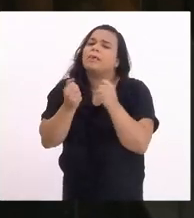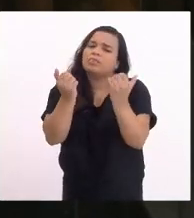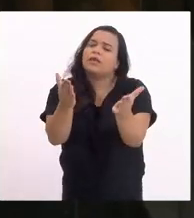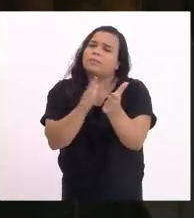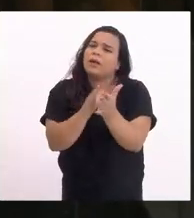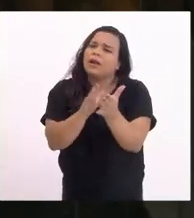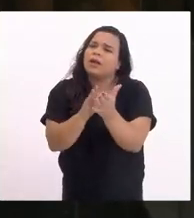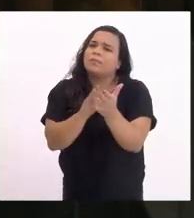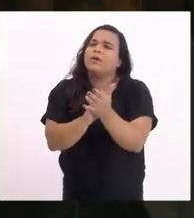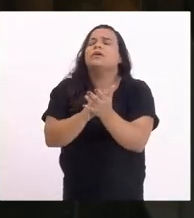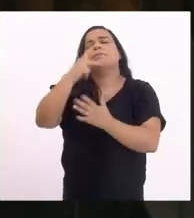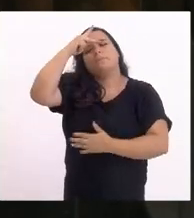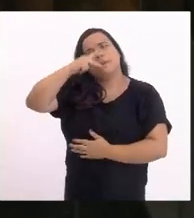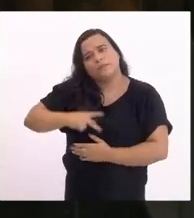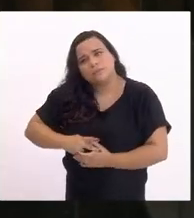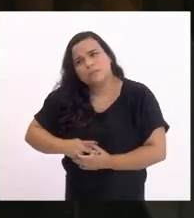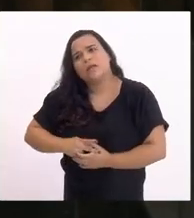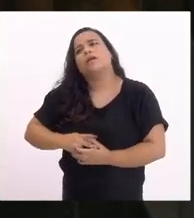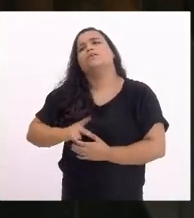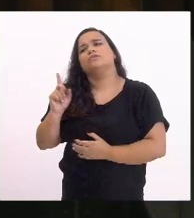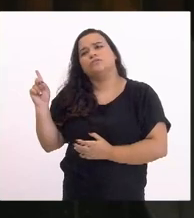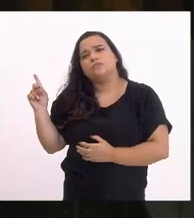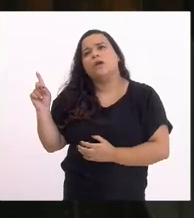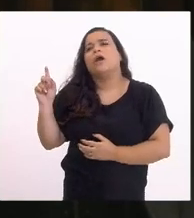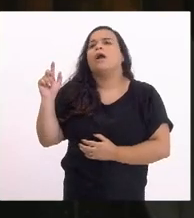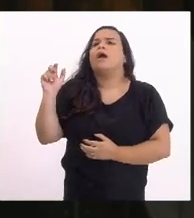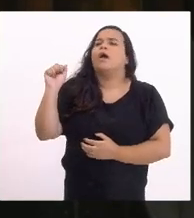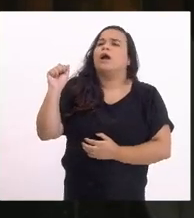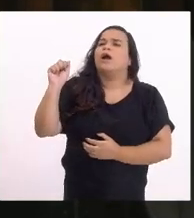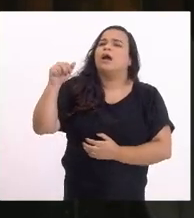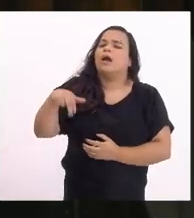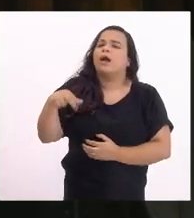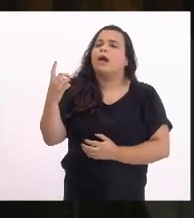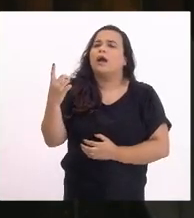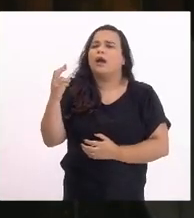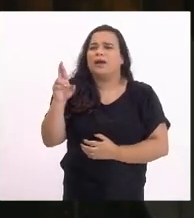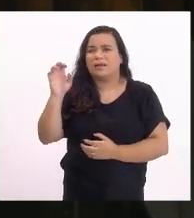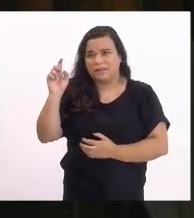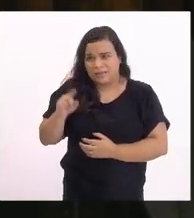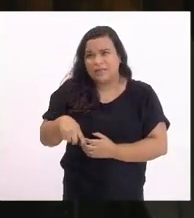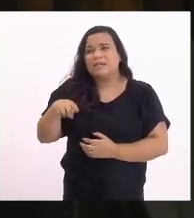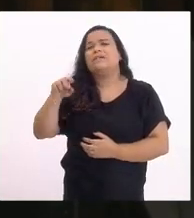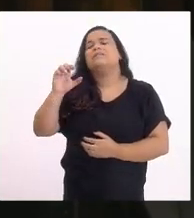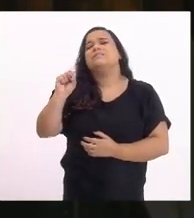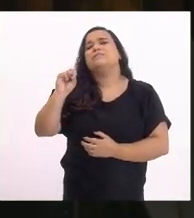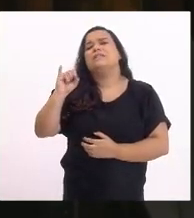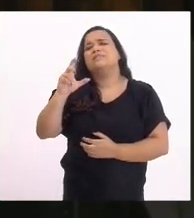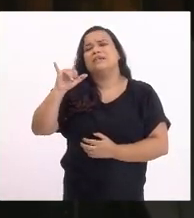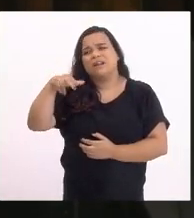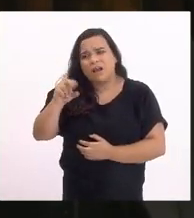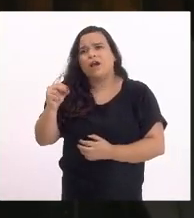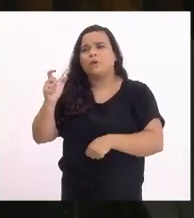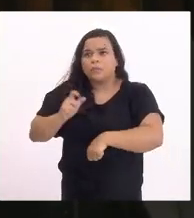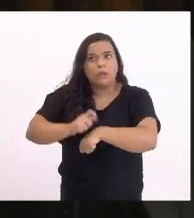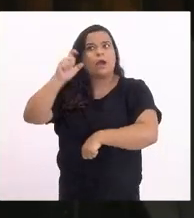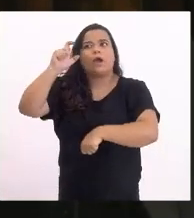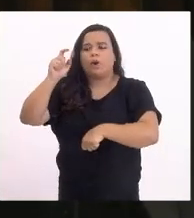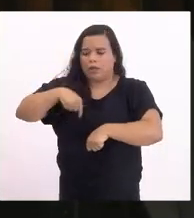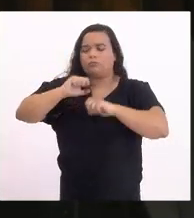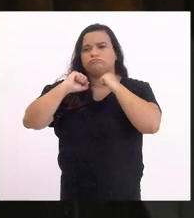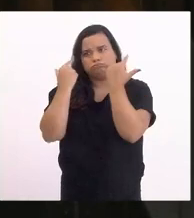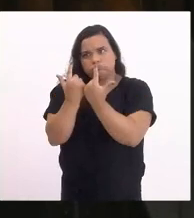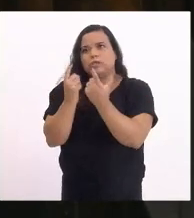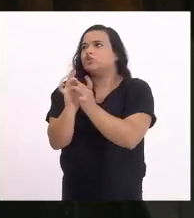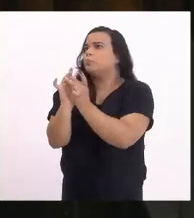presidente André Siciliano, que prontamente colocou a Casa Legislativa Alerj à disposição da população para